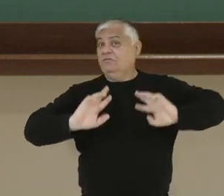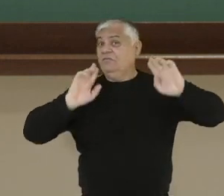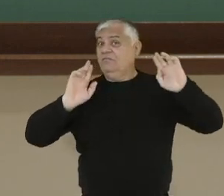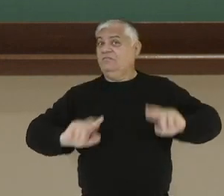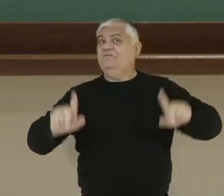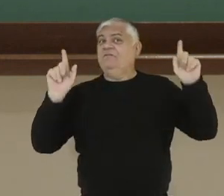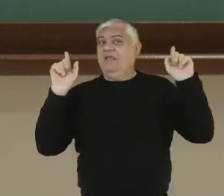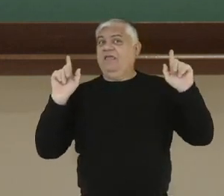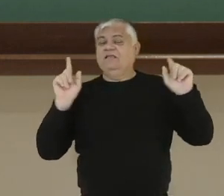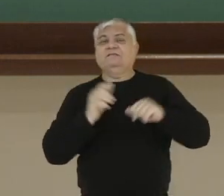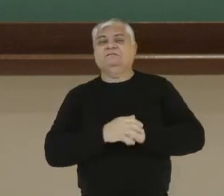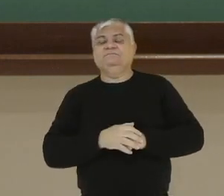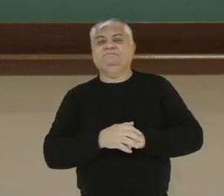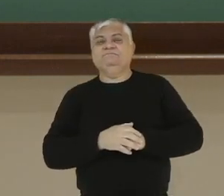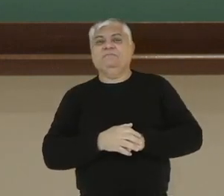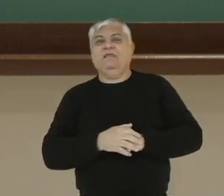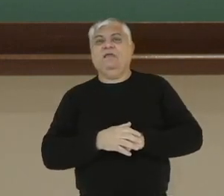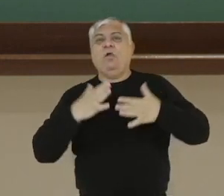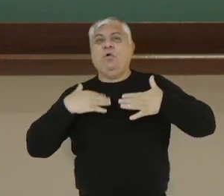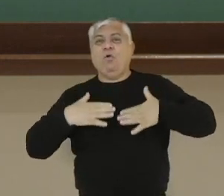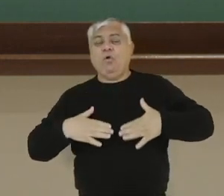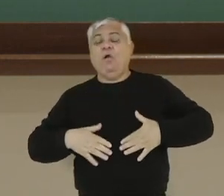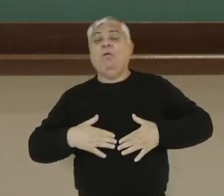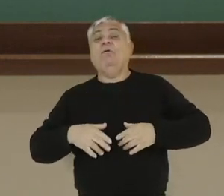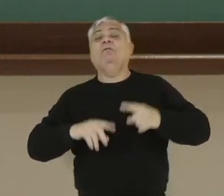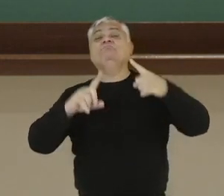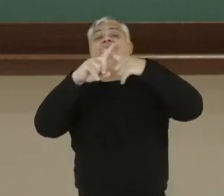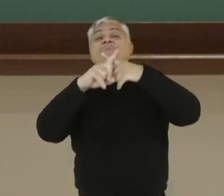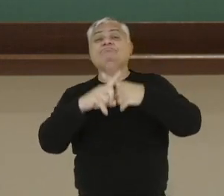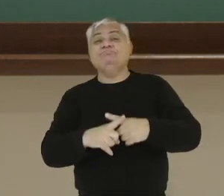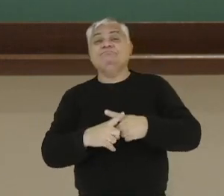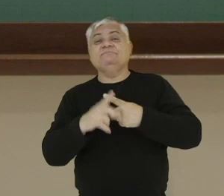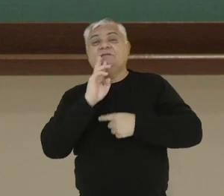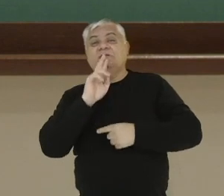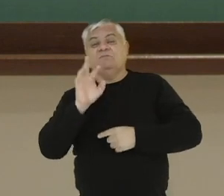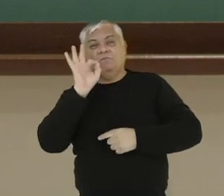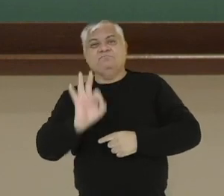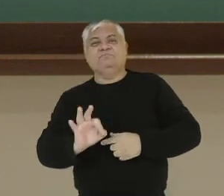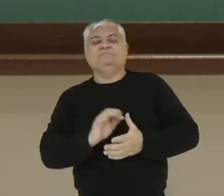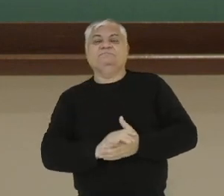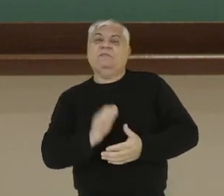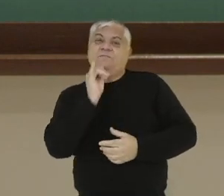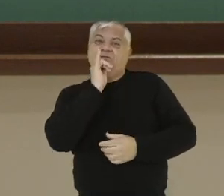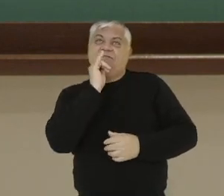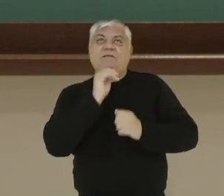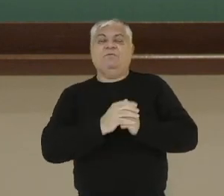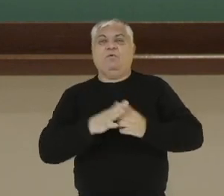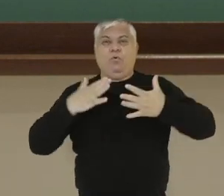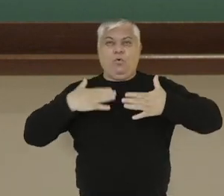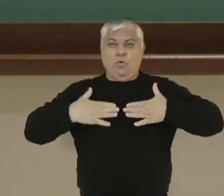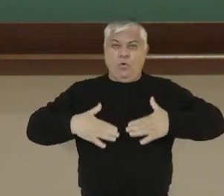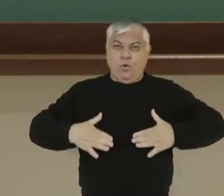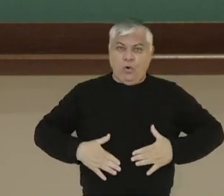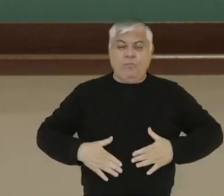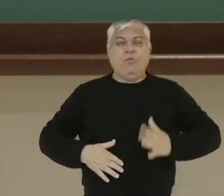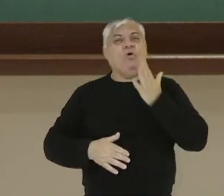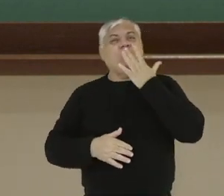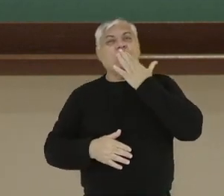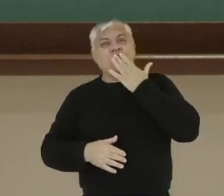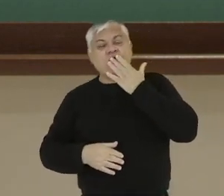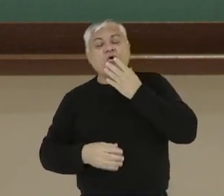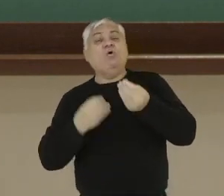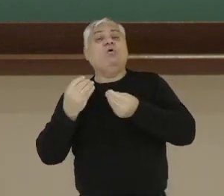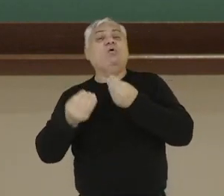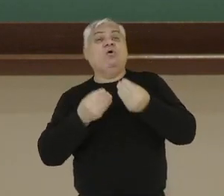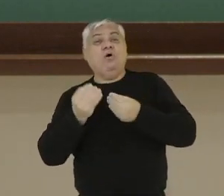de possibilidades e eu vou ter o total de resultados das combinações, tá? Então, eu só quero combinar parte do corpo e cor, como